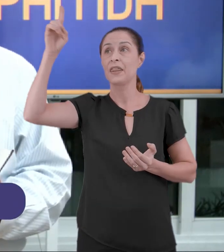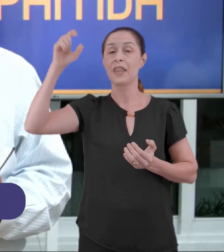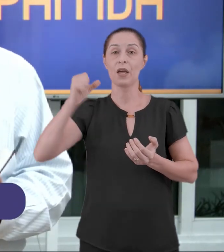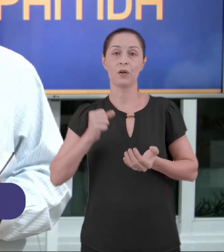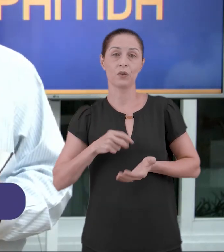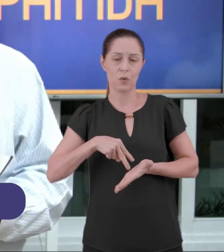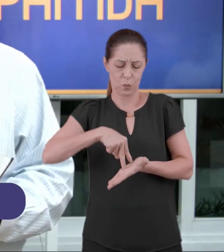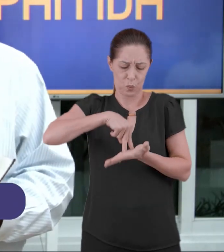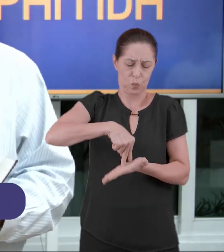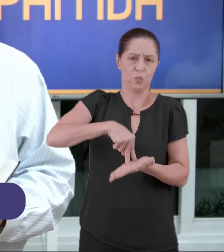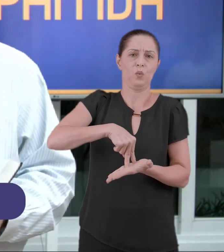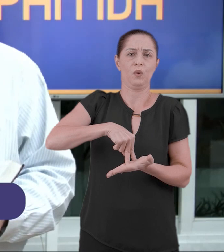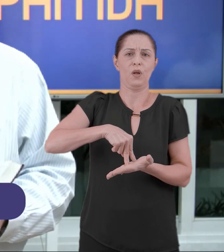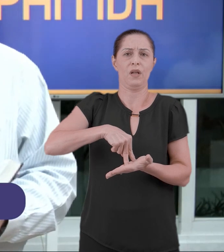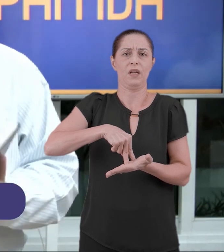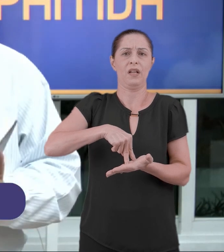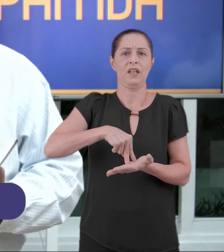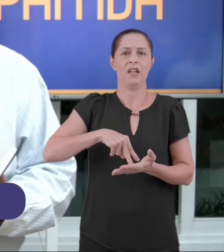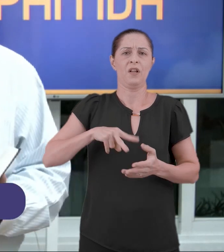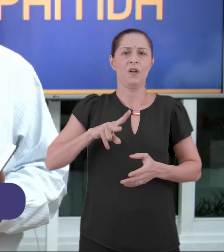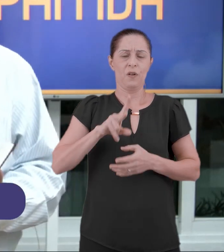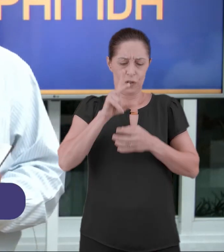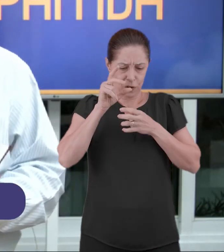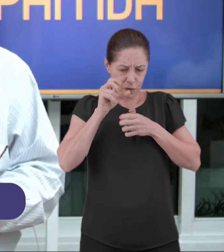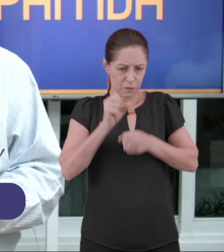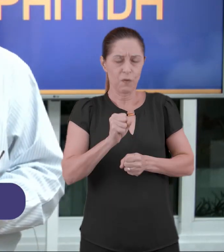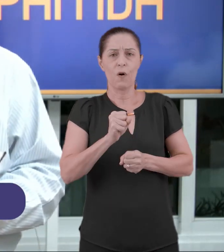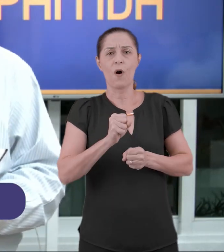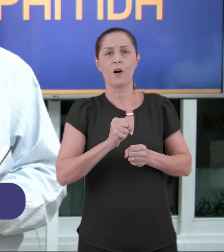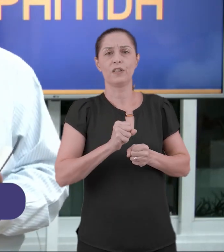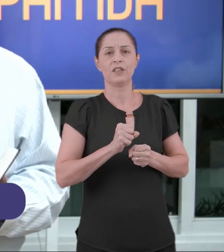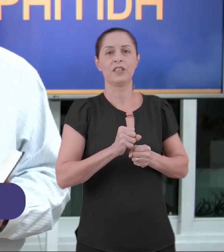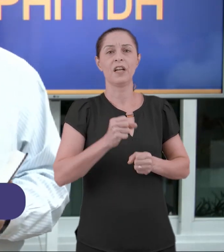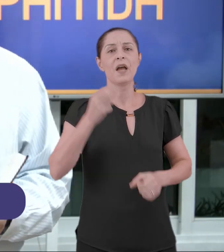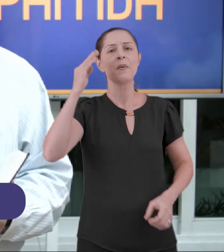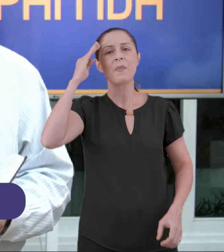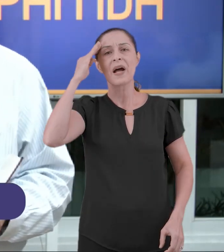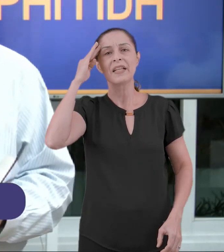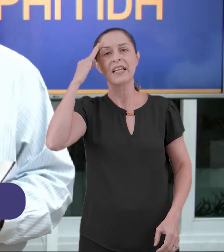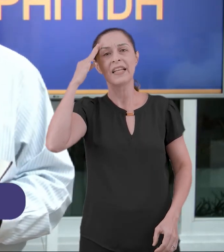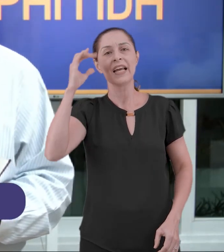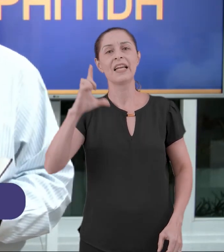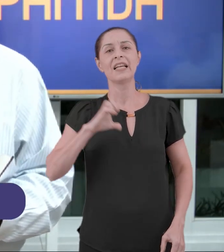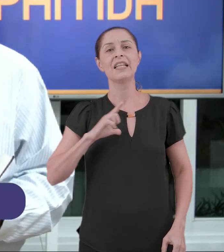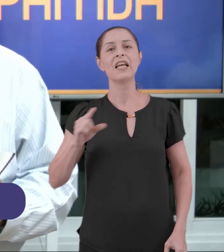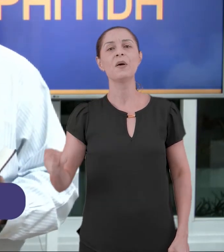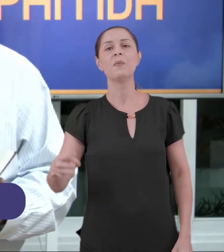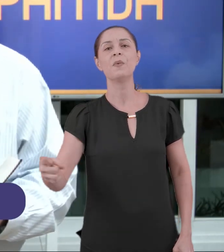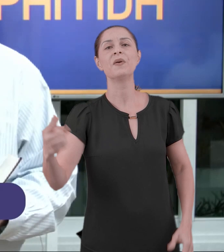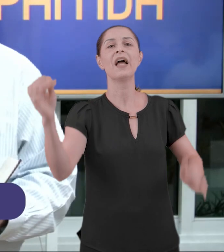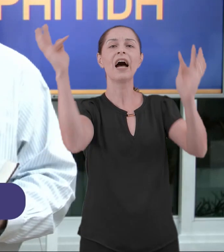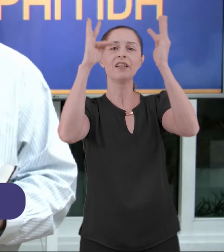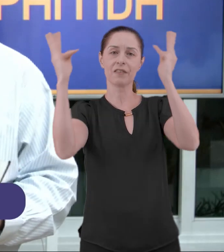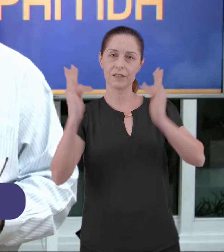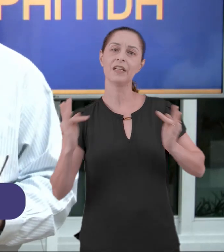problema, e com certeza ter uma eternidade feliz.